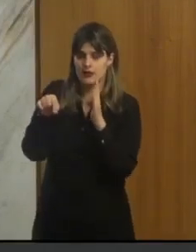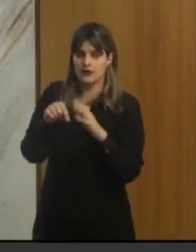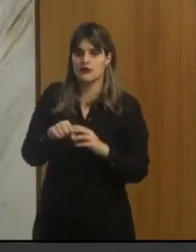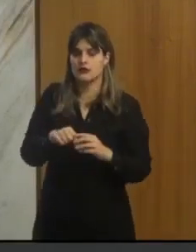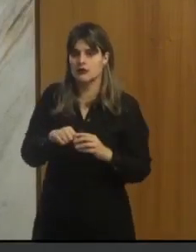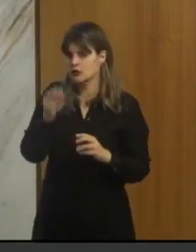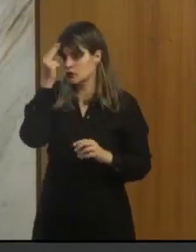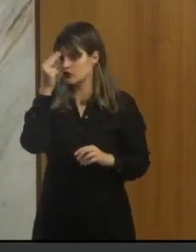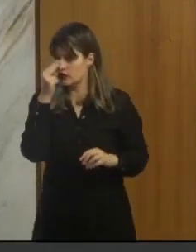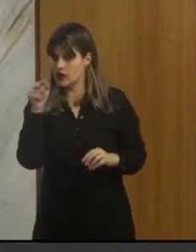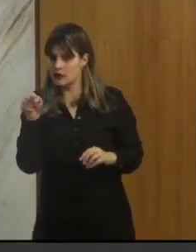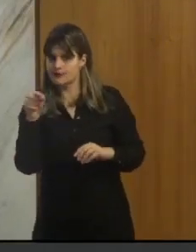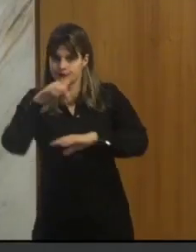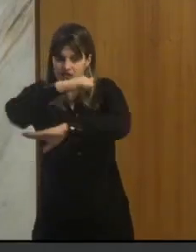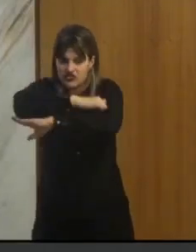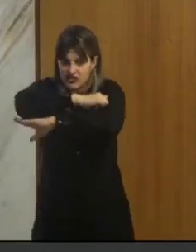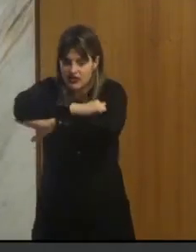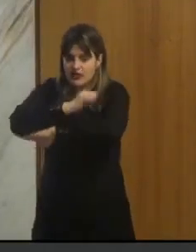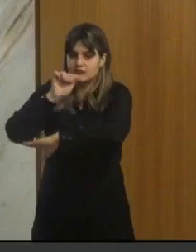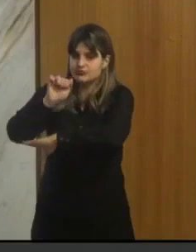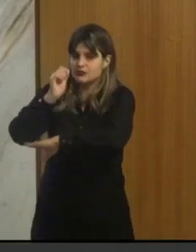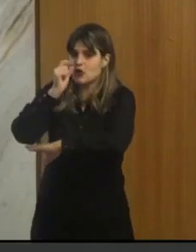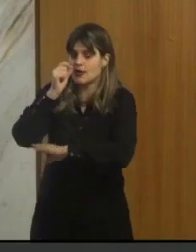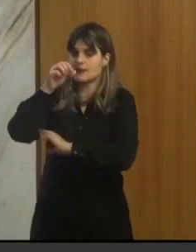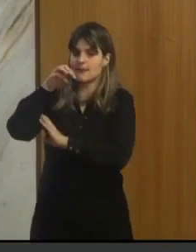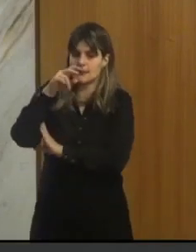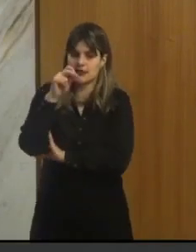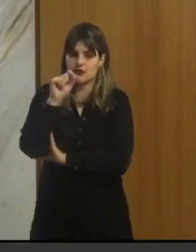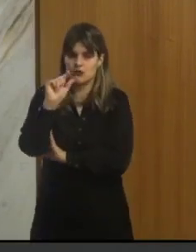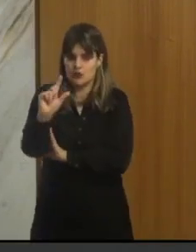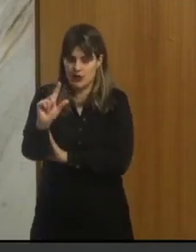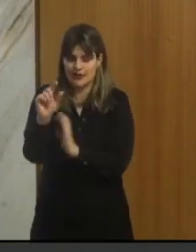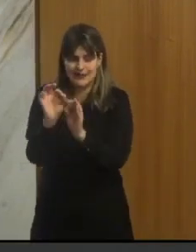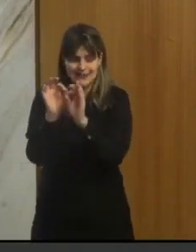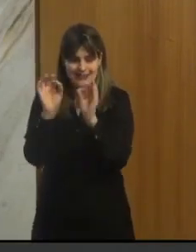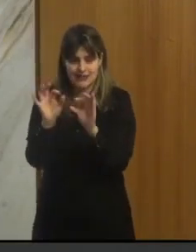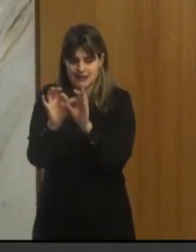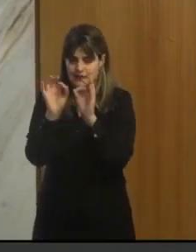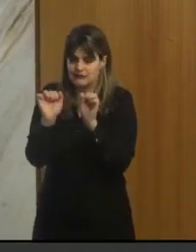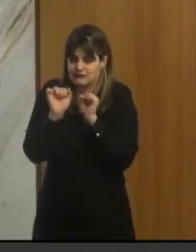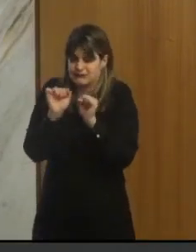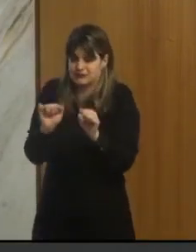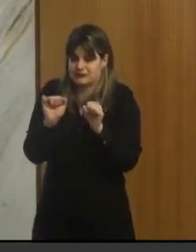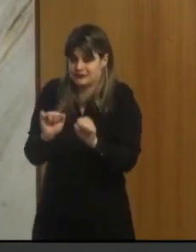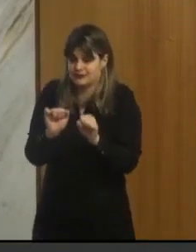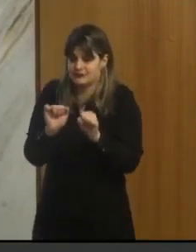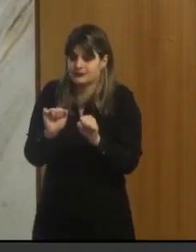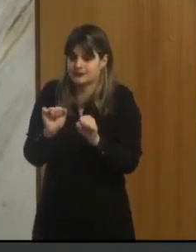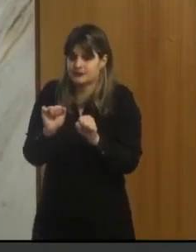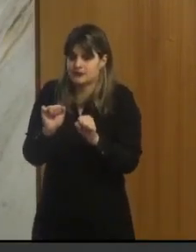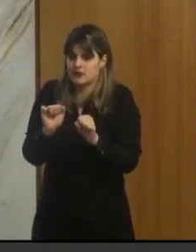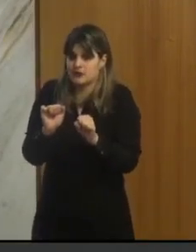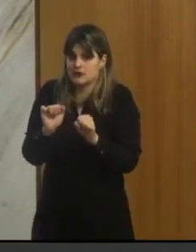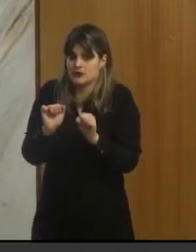e o castelo, existe uma janela manuelina, in situ, de certeza, igual, própria, que,